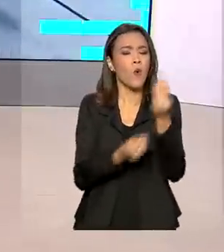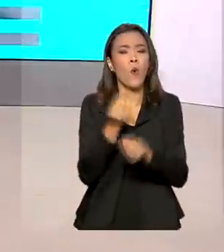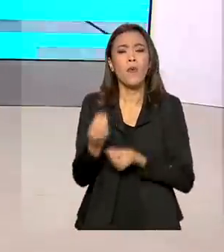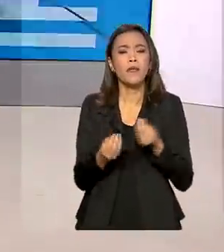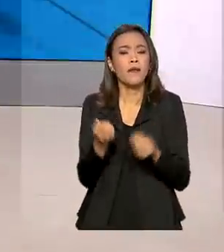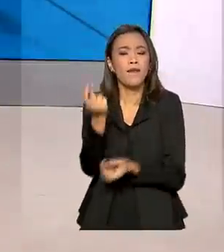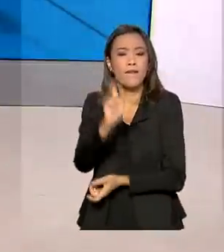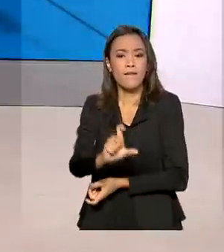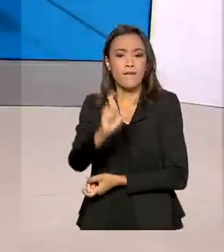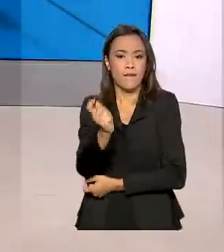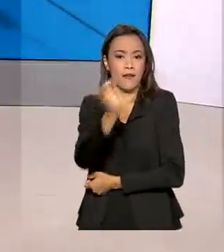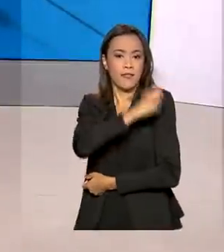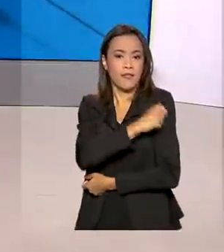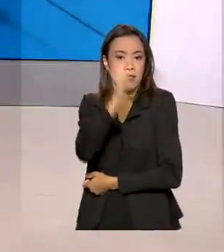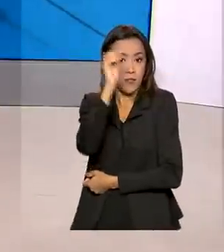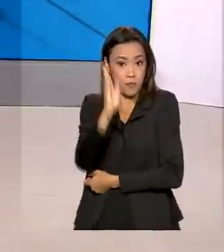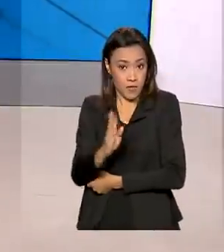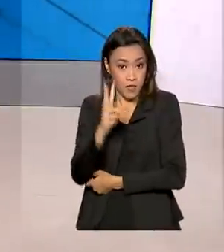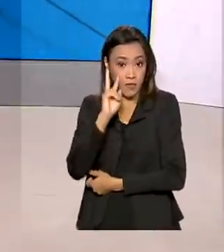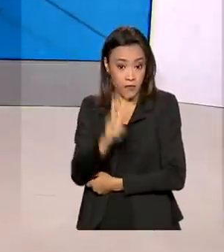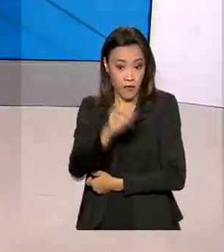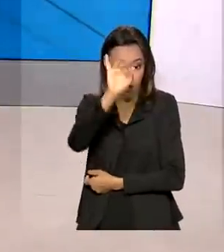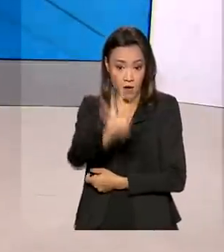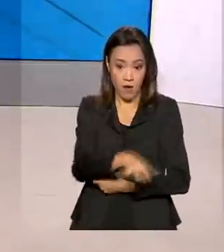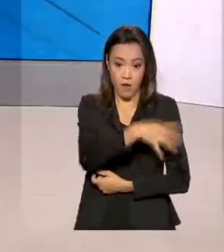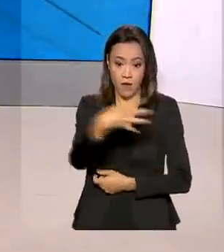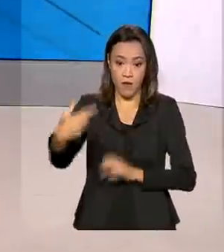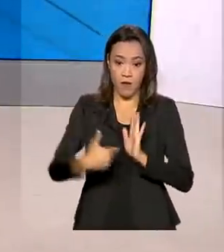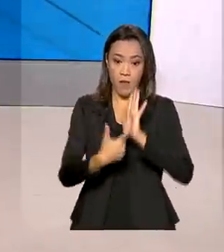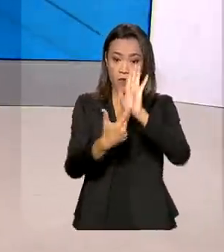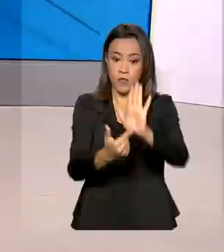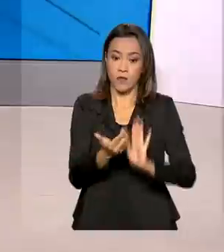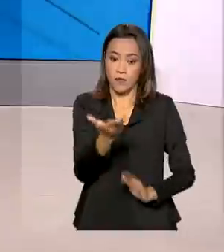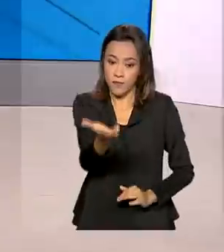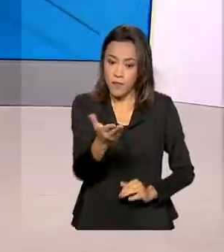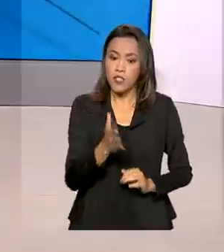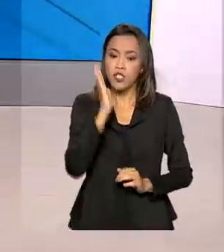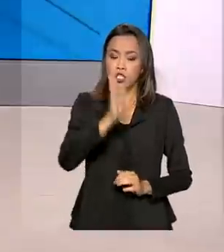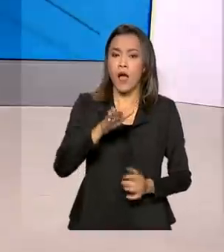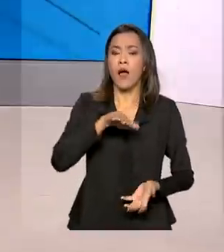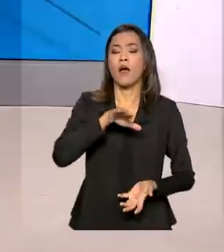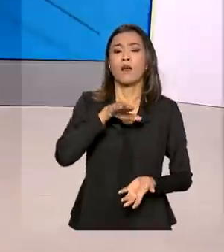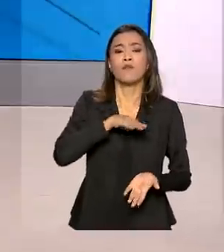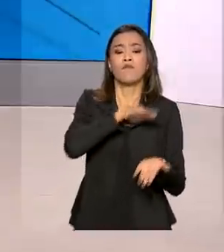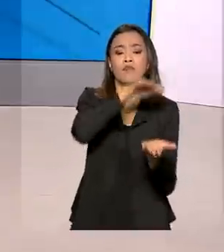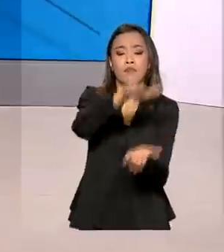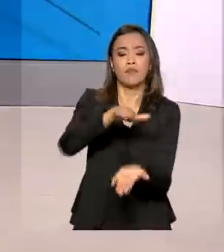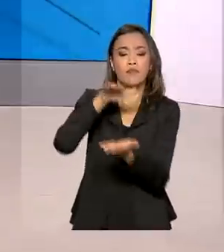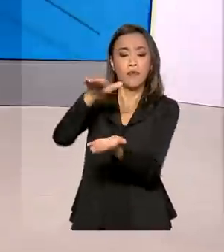os números que aparecem agora para você aqui no nosso telão. Já foram distribuídas